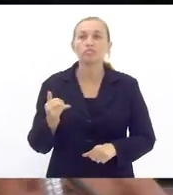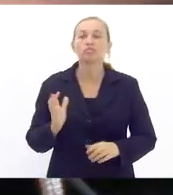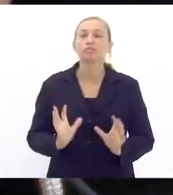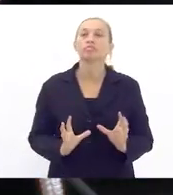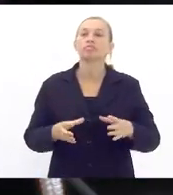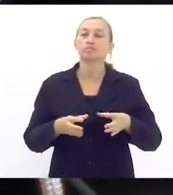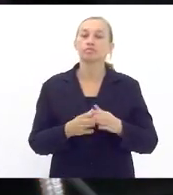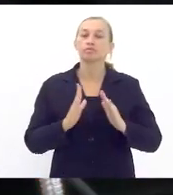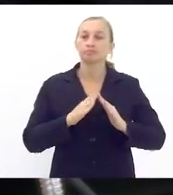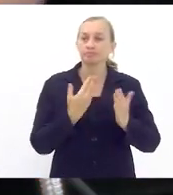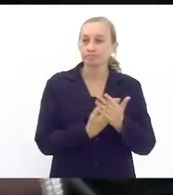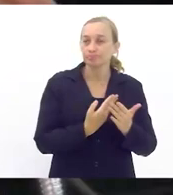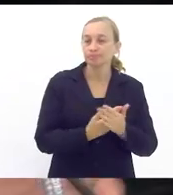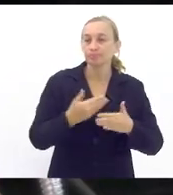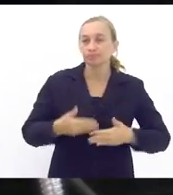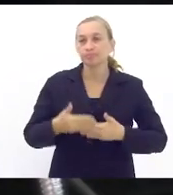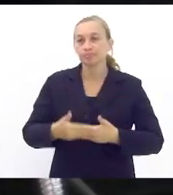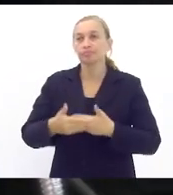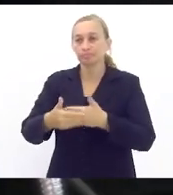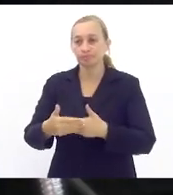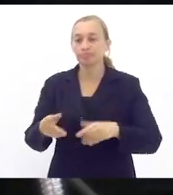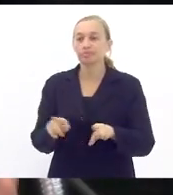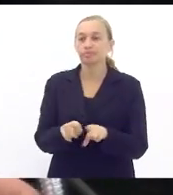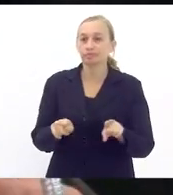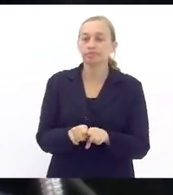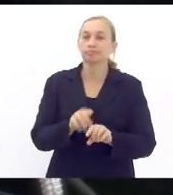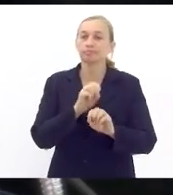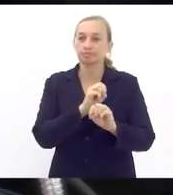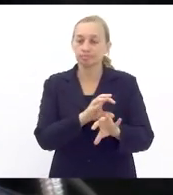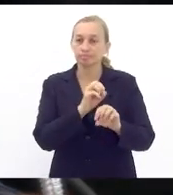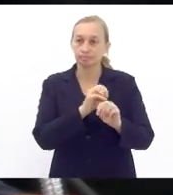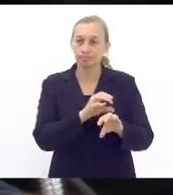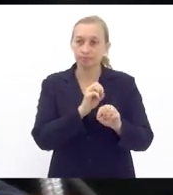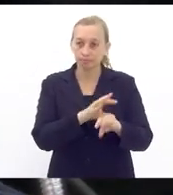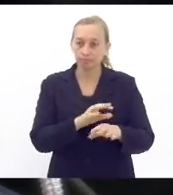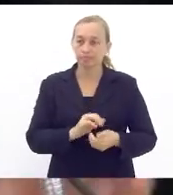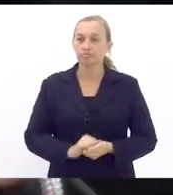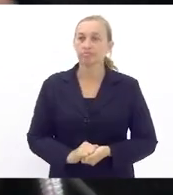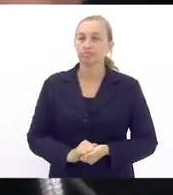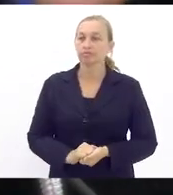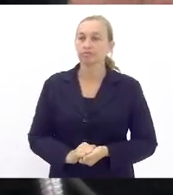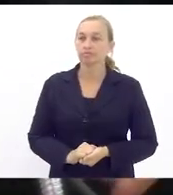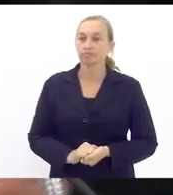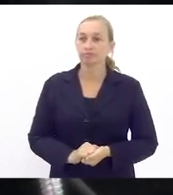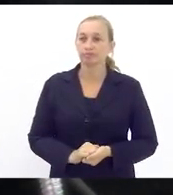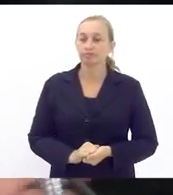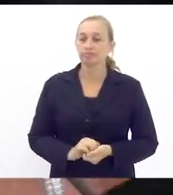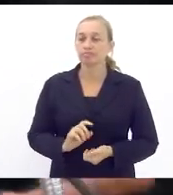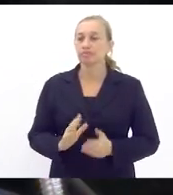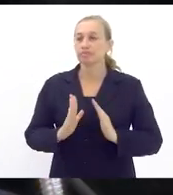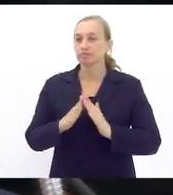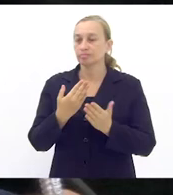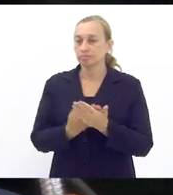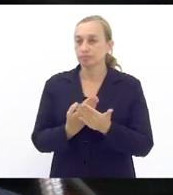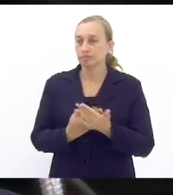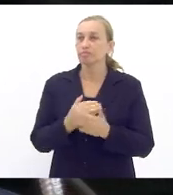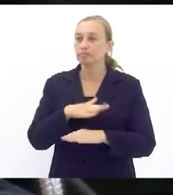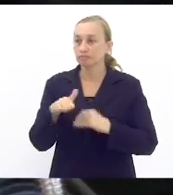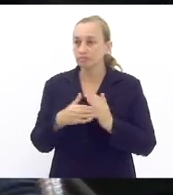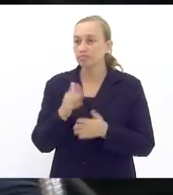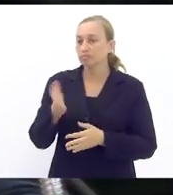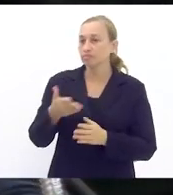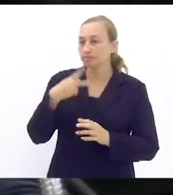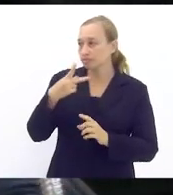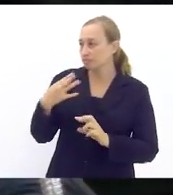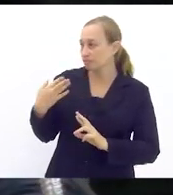escolar e para o avanço também da educação e dessa escola que todo mundo já falou aqui que é uma